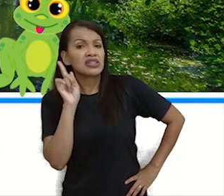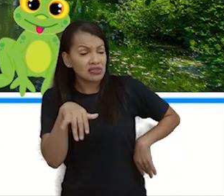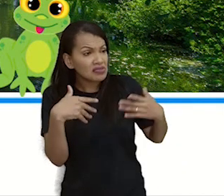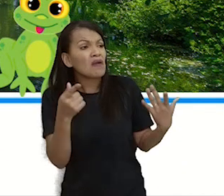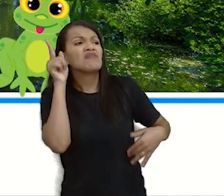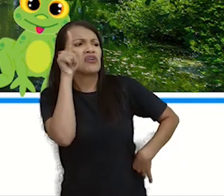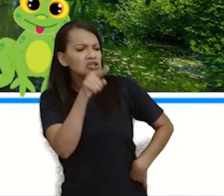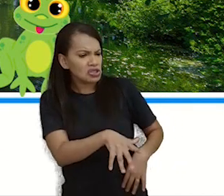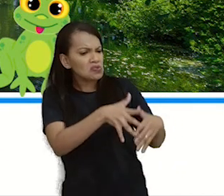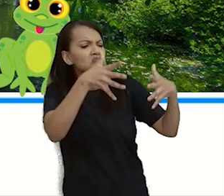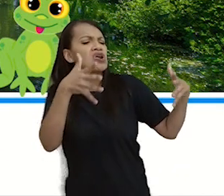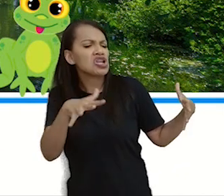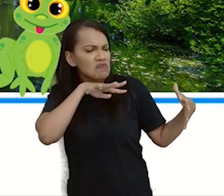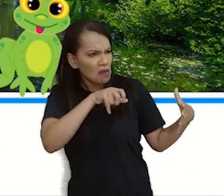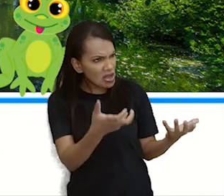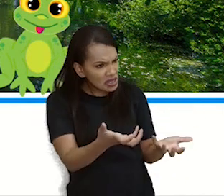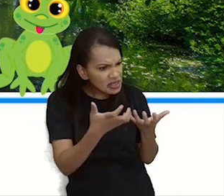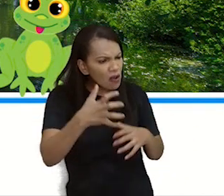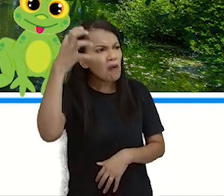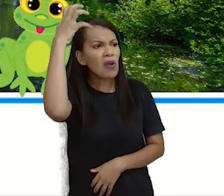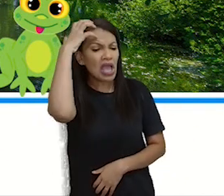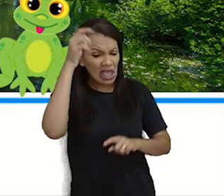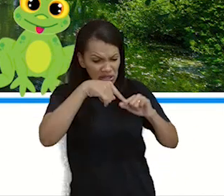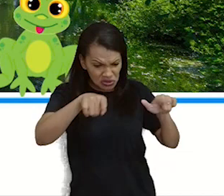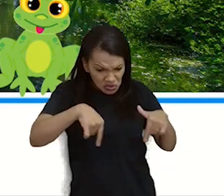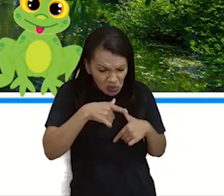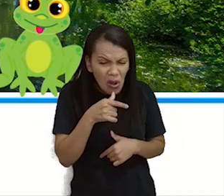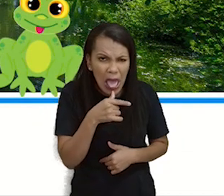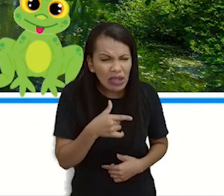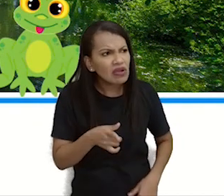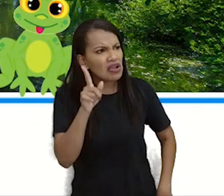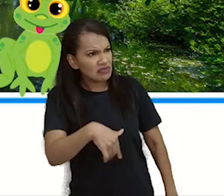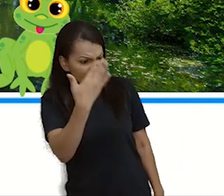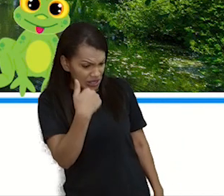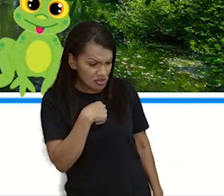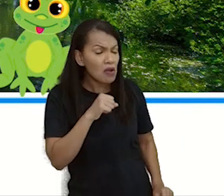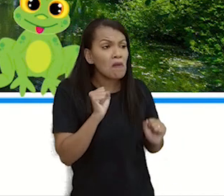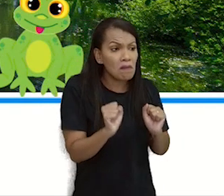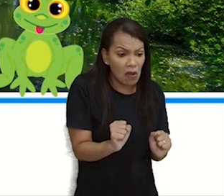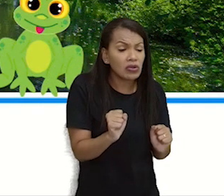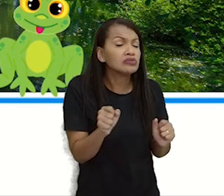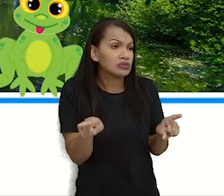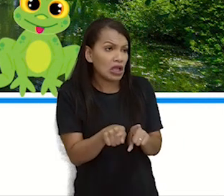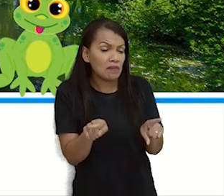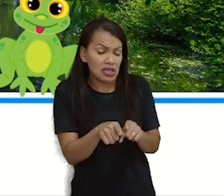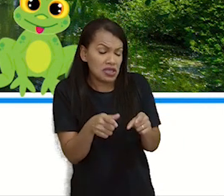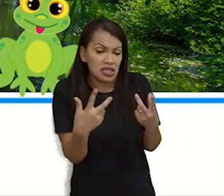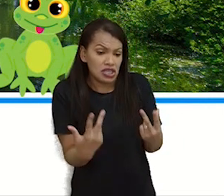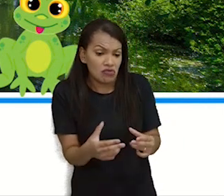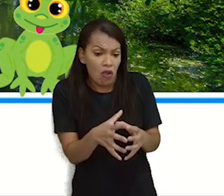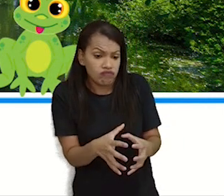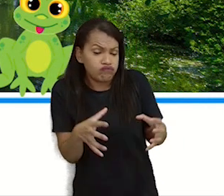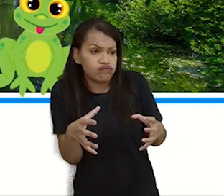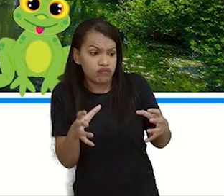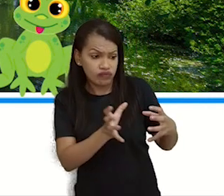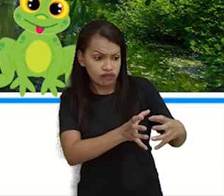é o animal gigante que quer ser o rei desse lago? Você sabia que eu posso ficar do seu tamanho? E aí